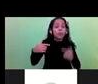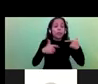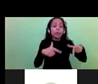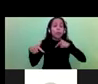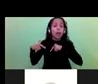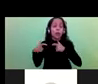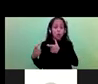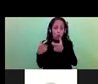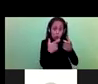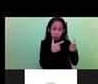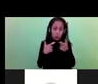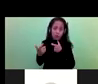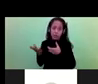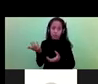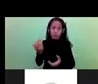foram...